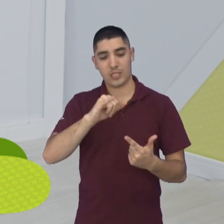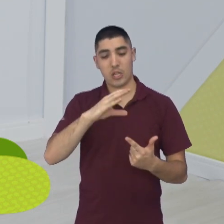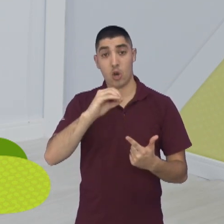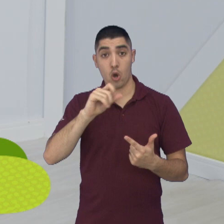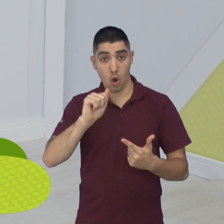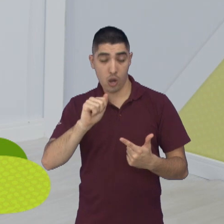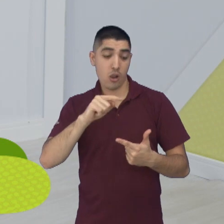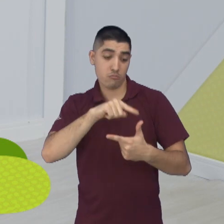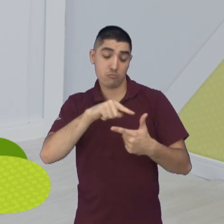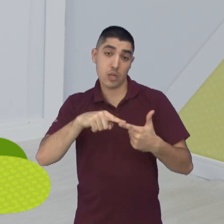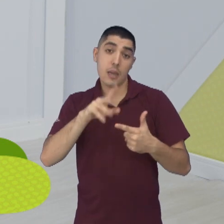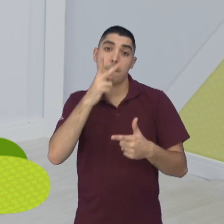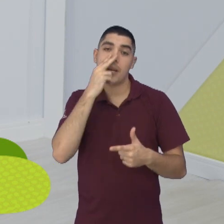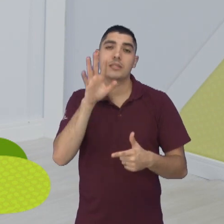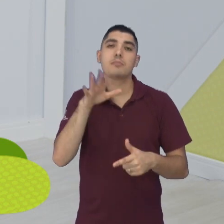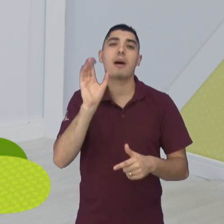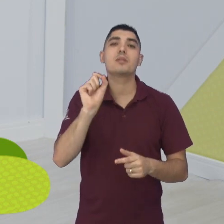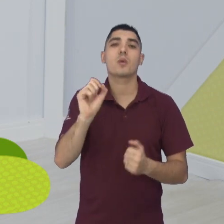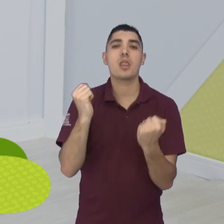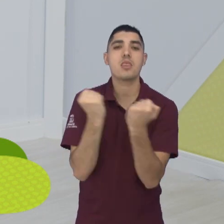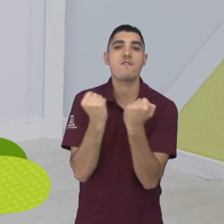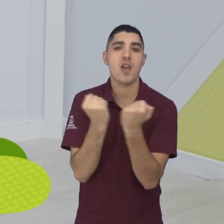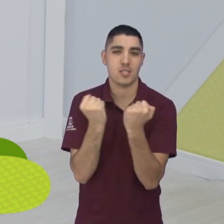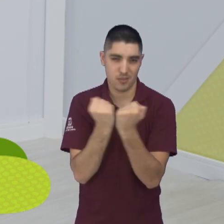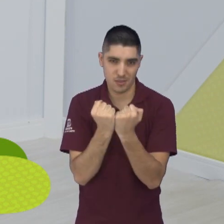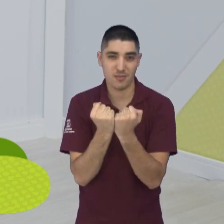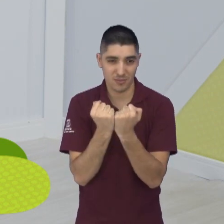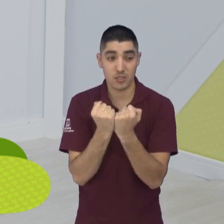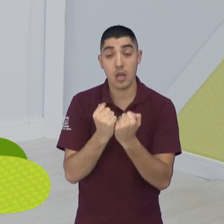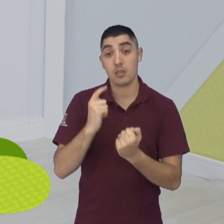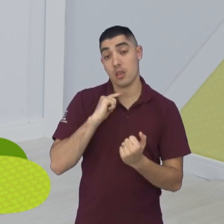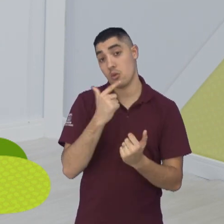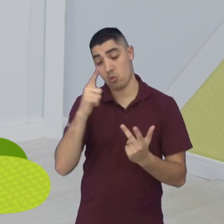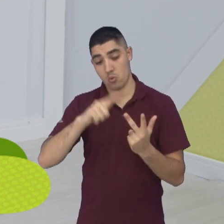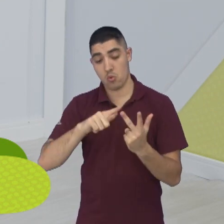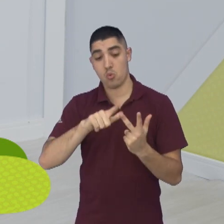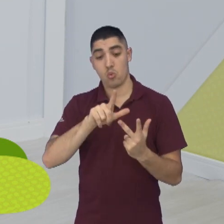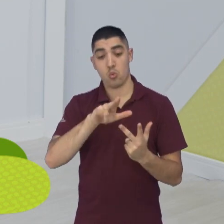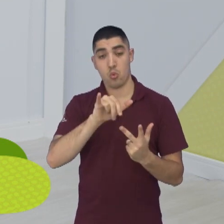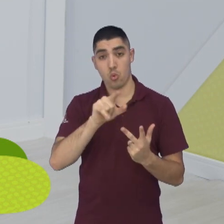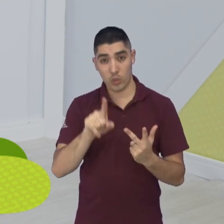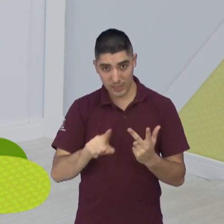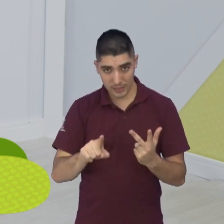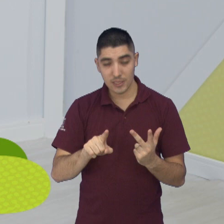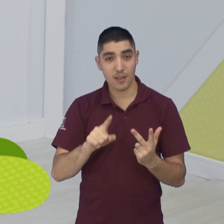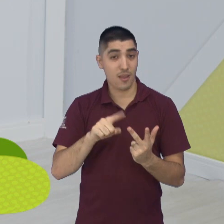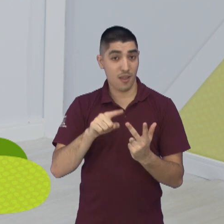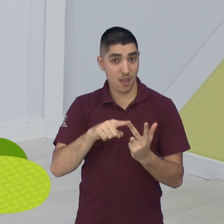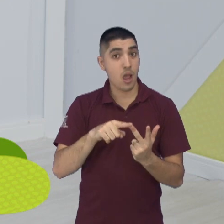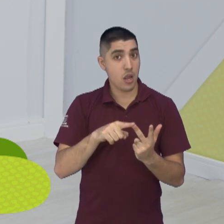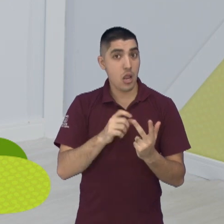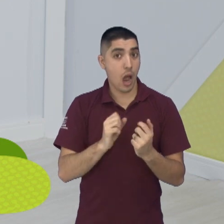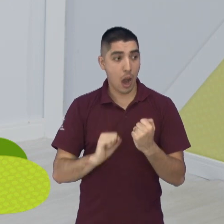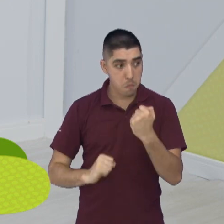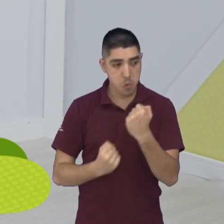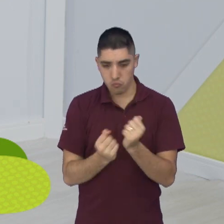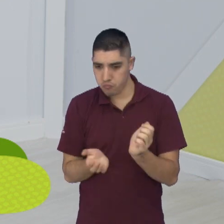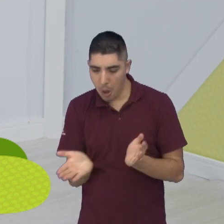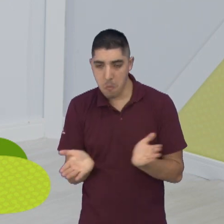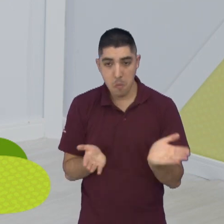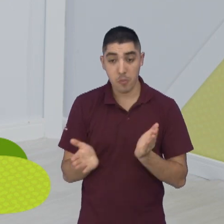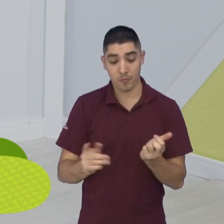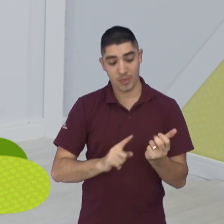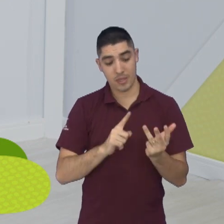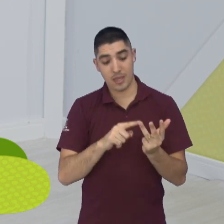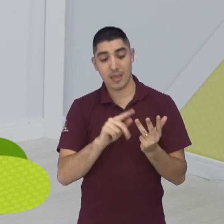3 zagueiros, em teoria é um time mais fechadinho. Tem o Luiz Roberto, que é um cara que parece que apoia bem pela direita, e o Heitor Roca é